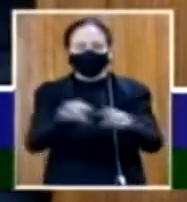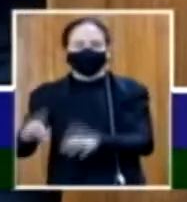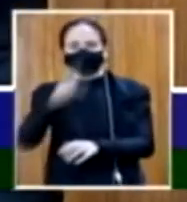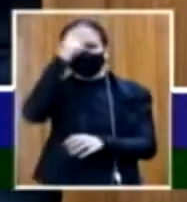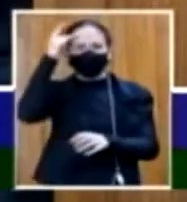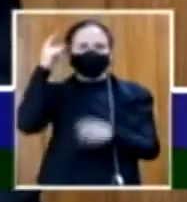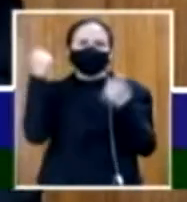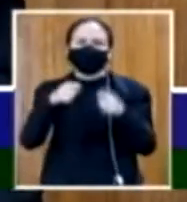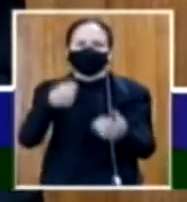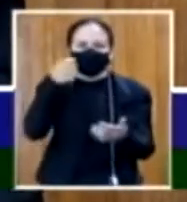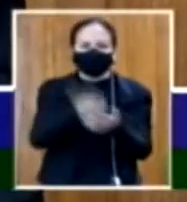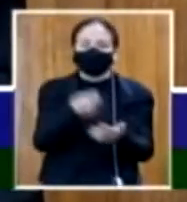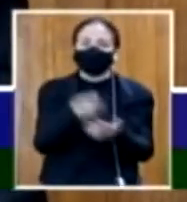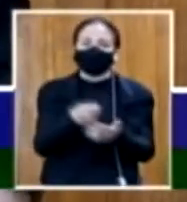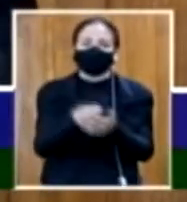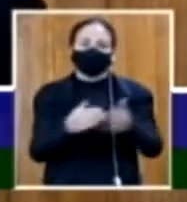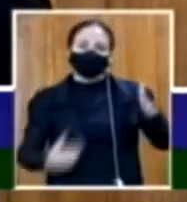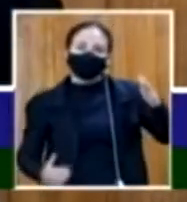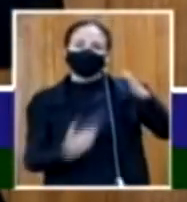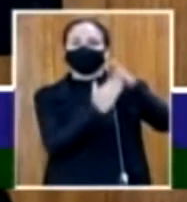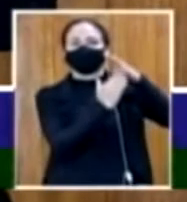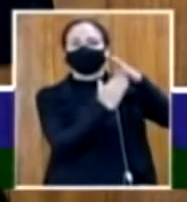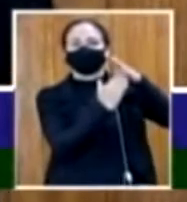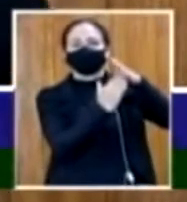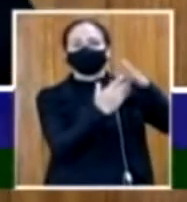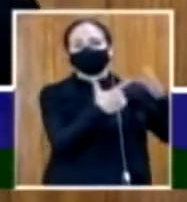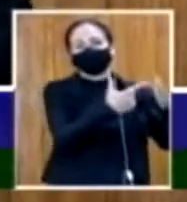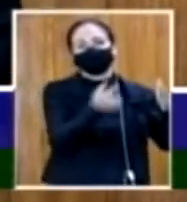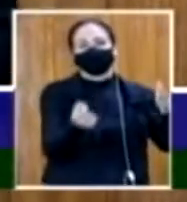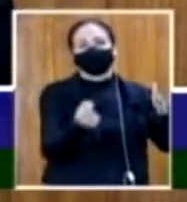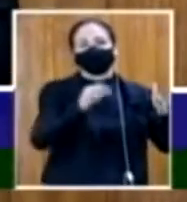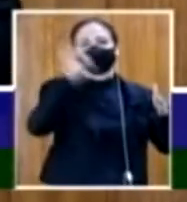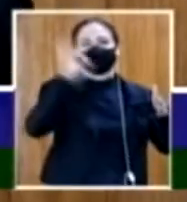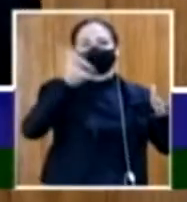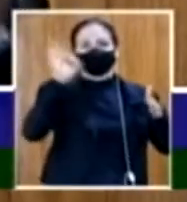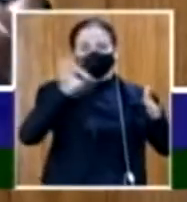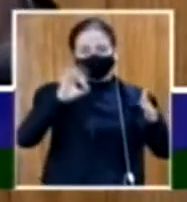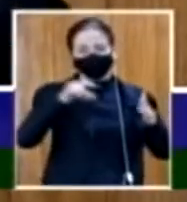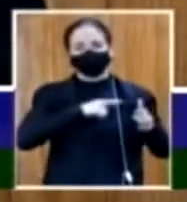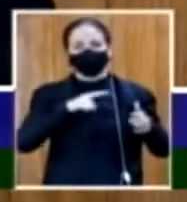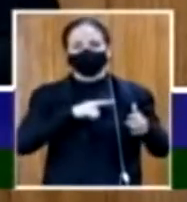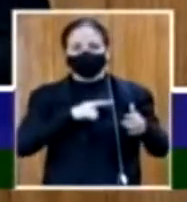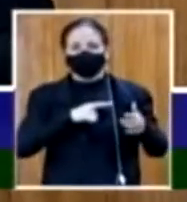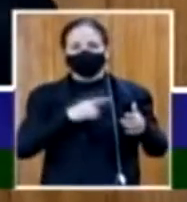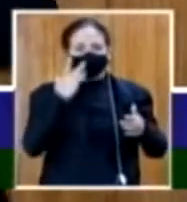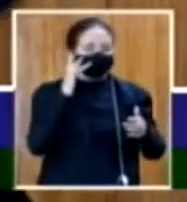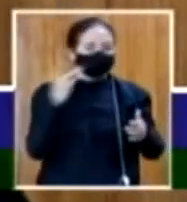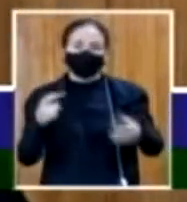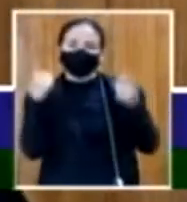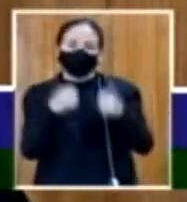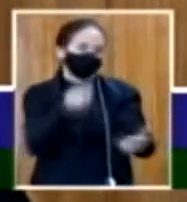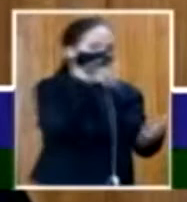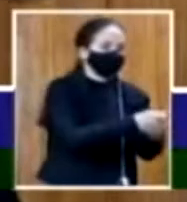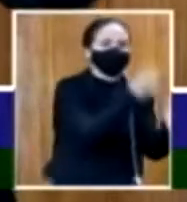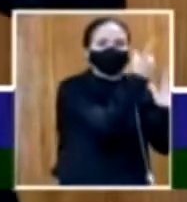e buscassem o limite de até 20% do que eu tinha de bens em ouro